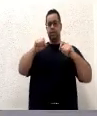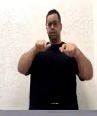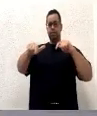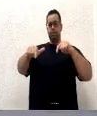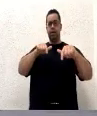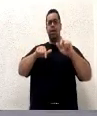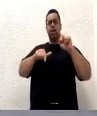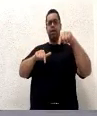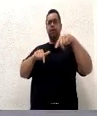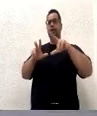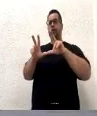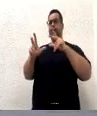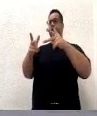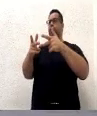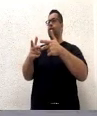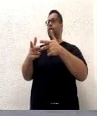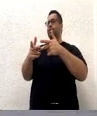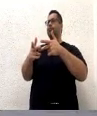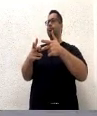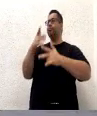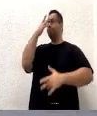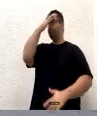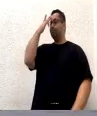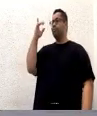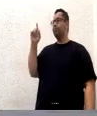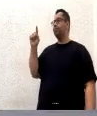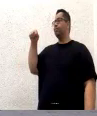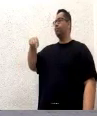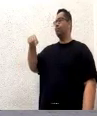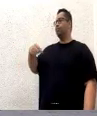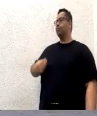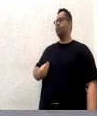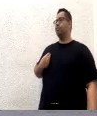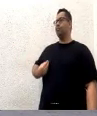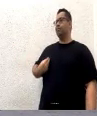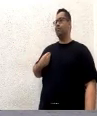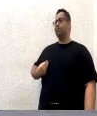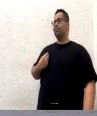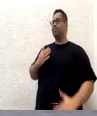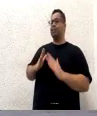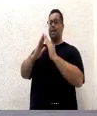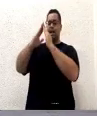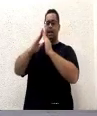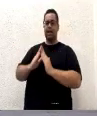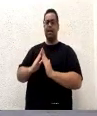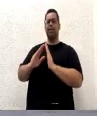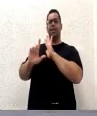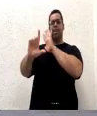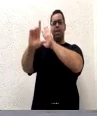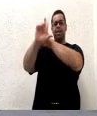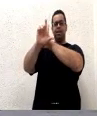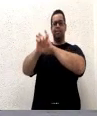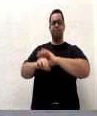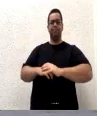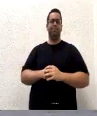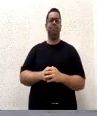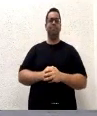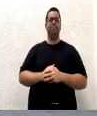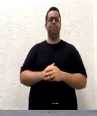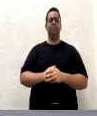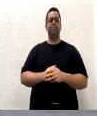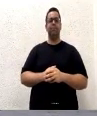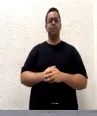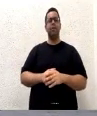e também a Nayara, sejam bem-vindas à Casa Legislativa, né, à Casa do Povo. Bom, presidente, referente a